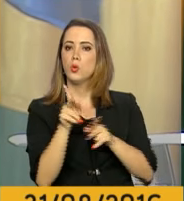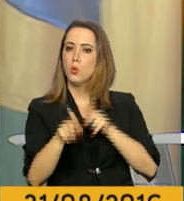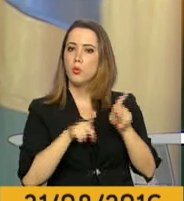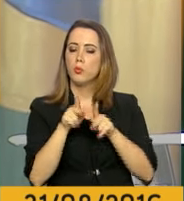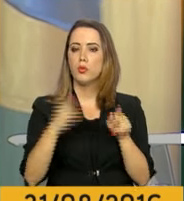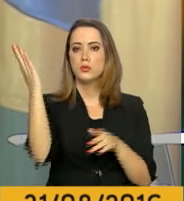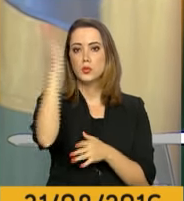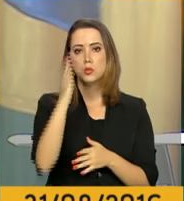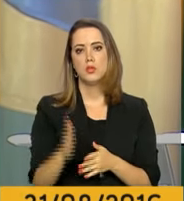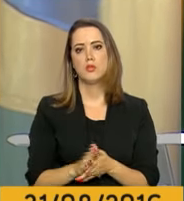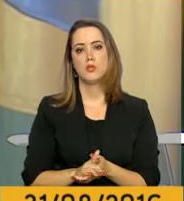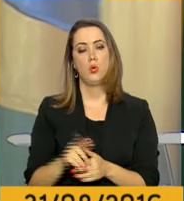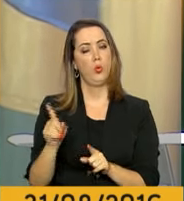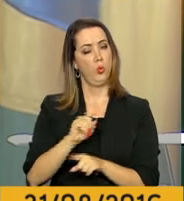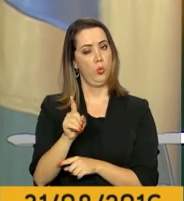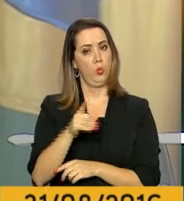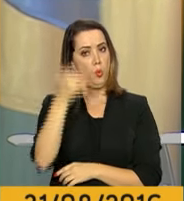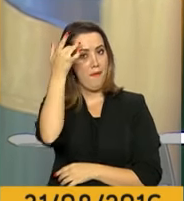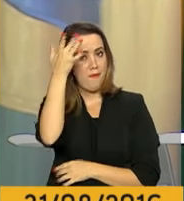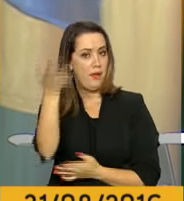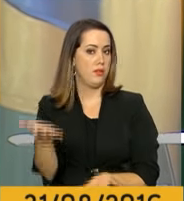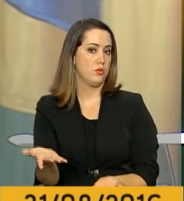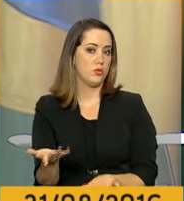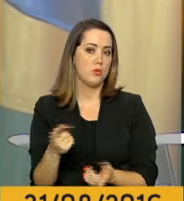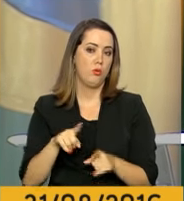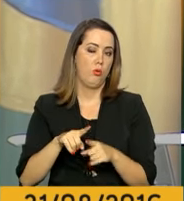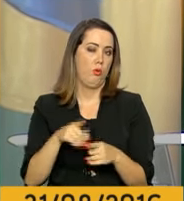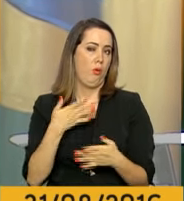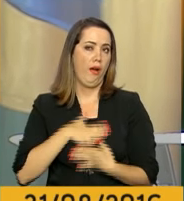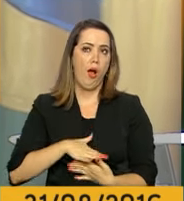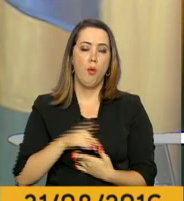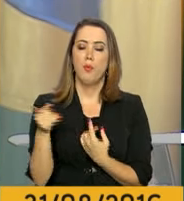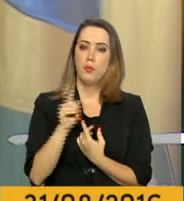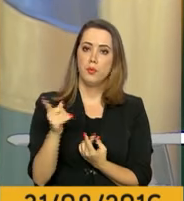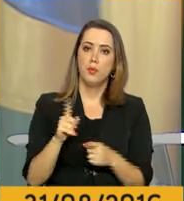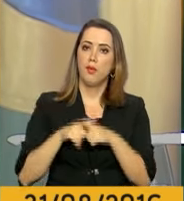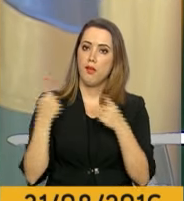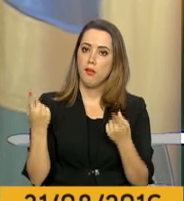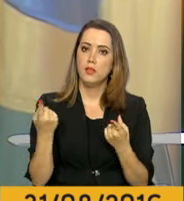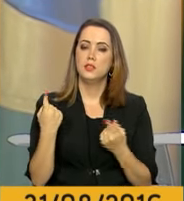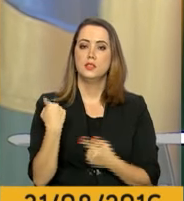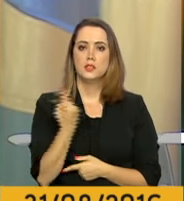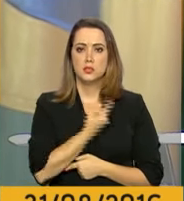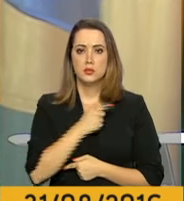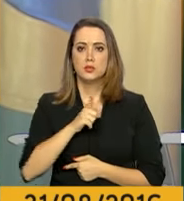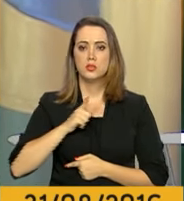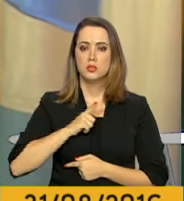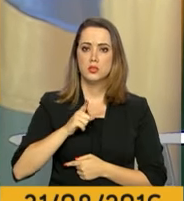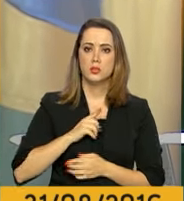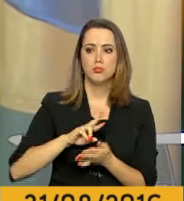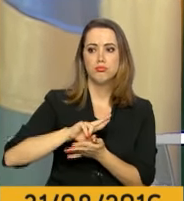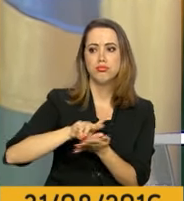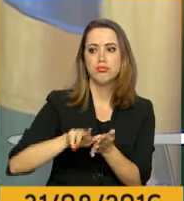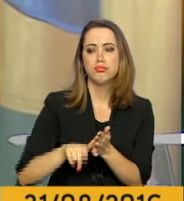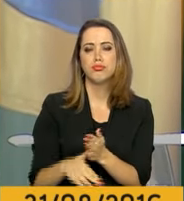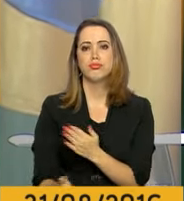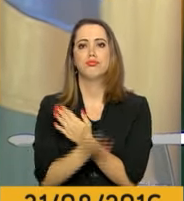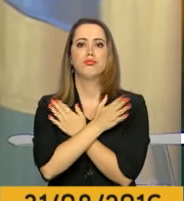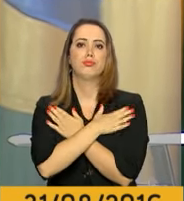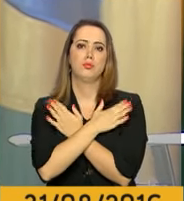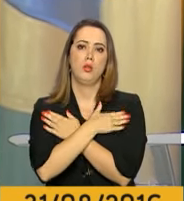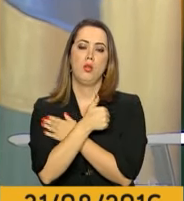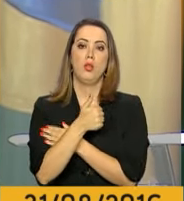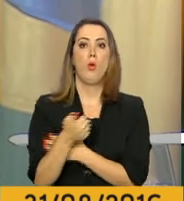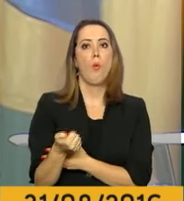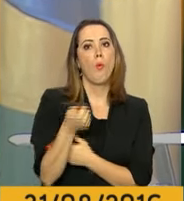não estou dizendo que seja uma coisa tranquila, porque na verdade nós temos esta margem enorme de desempregados. Os